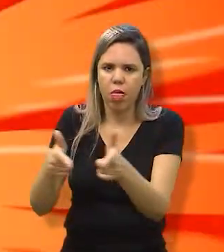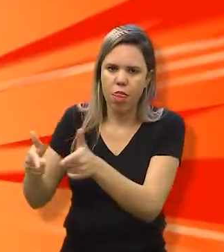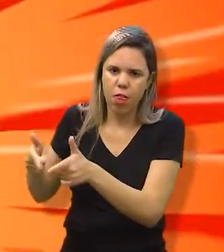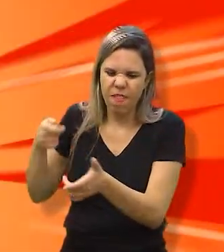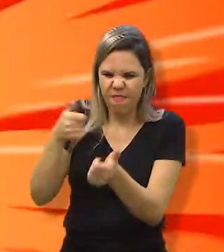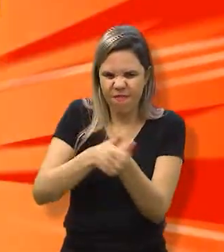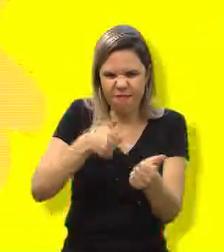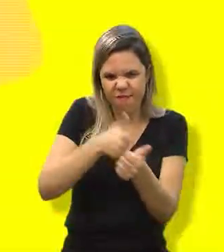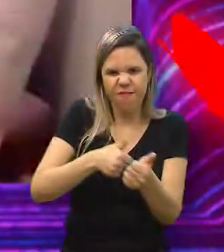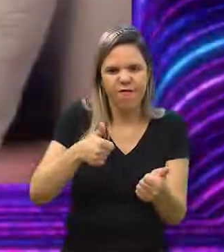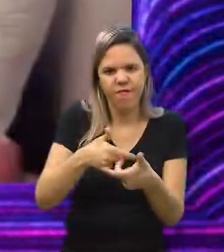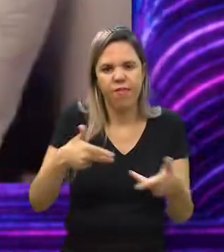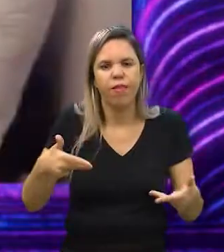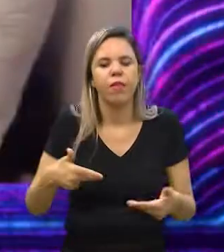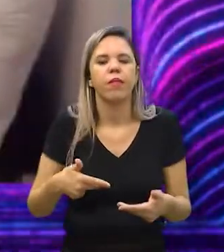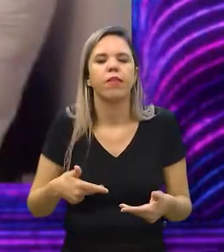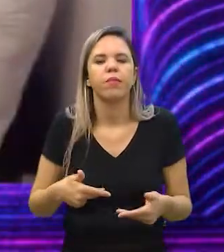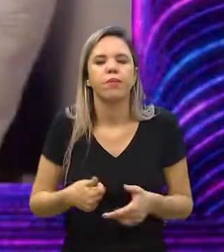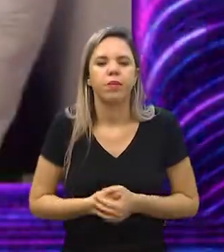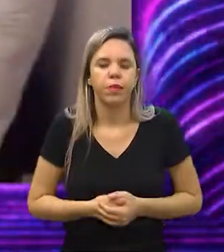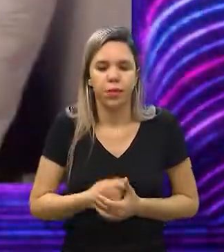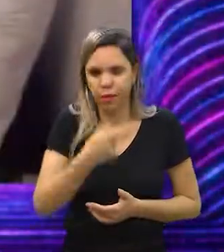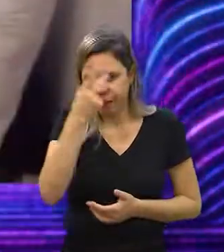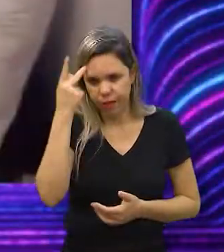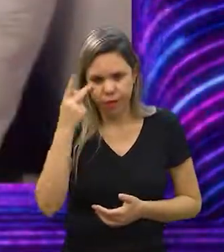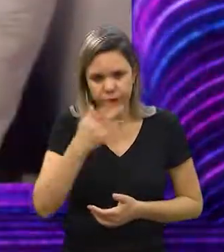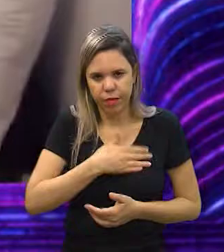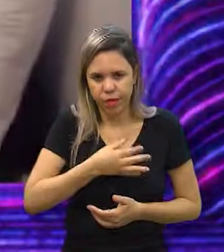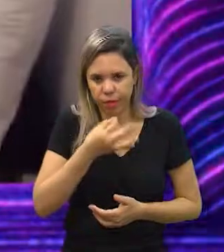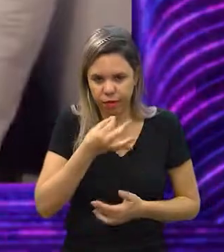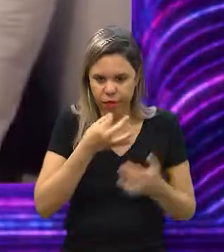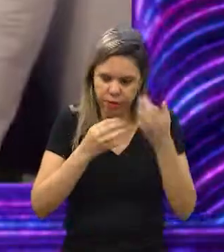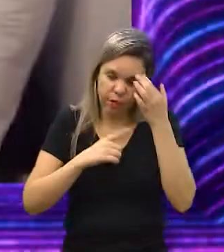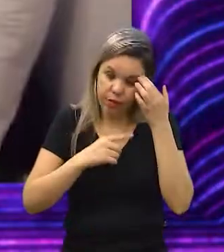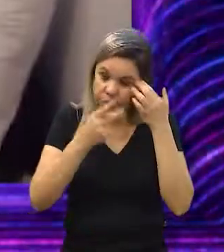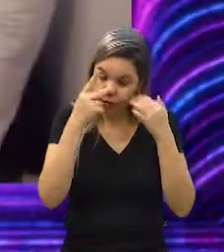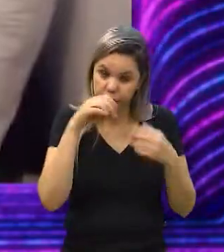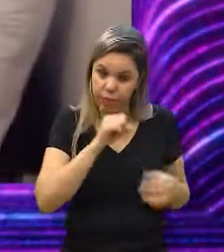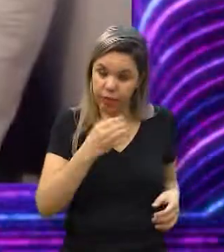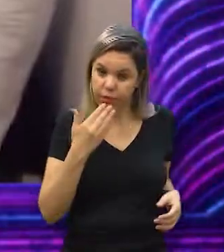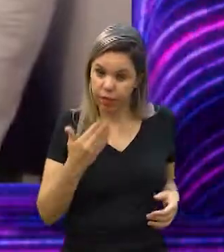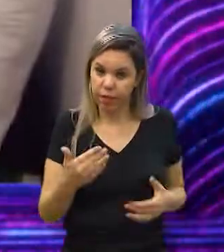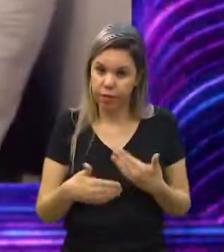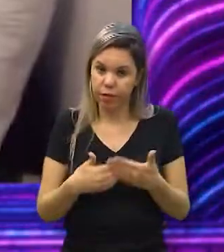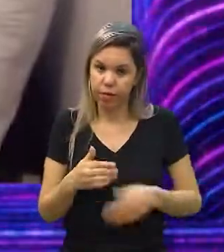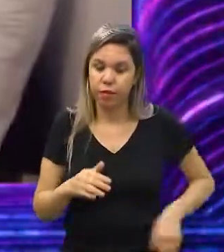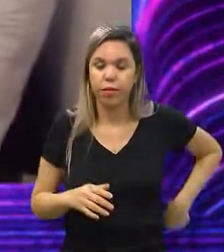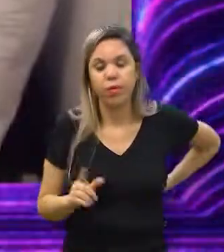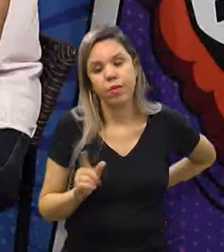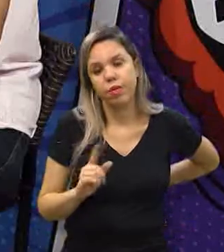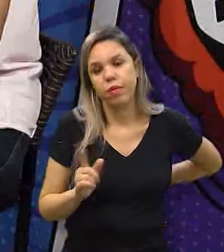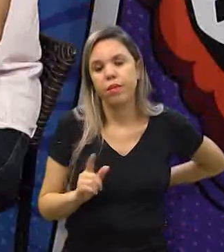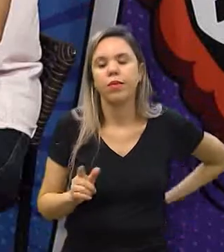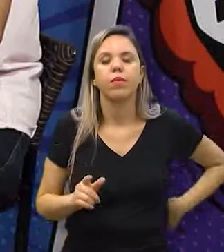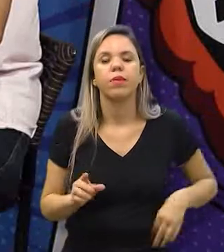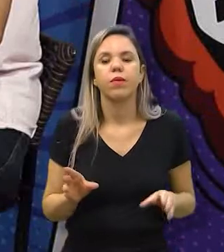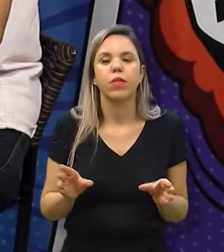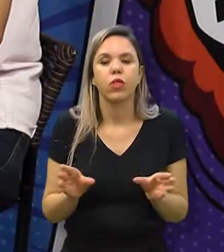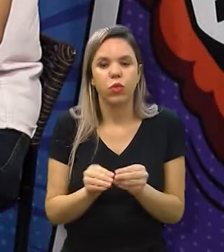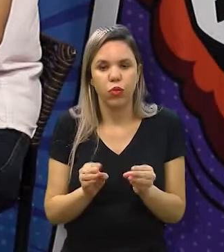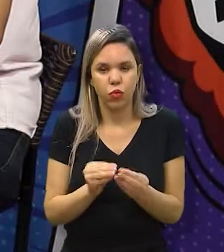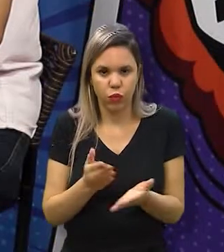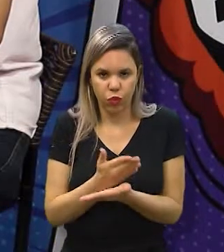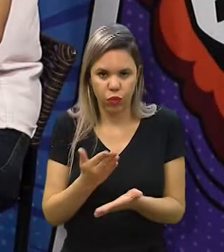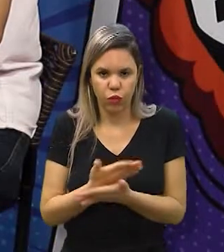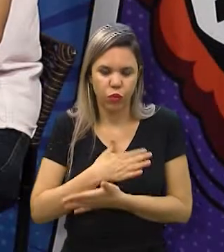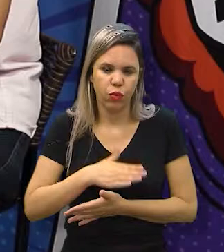assalto, tem perseguições, muita adrenalina. Então, o pessoal com certeza dando feedback e tem gente já pedindo sequência. Mas, é claro, com os spin-offs eu